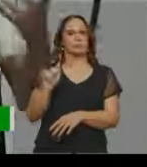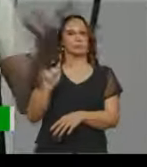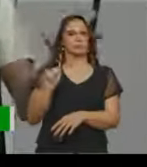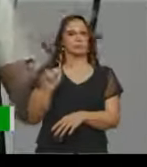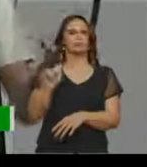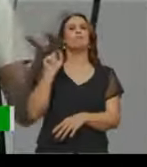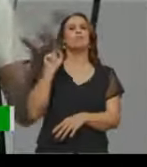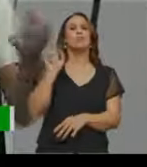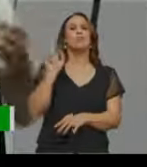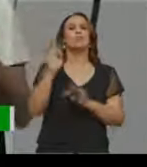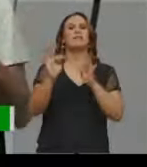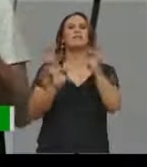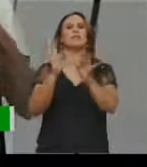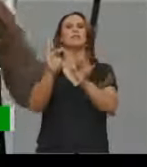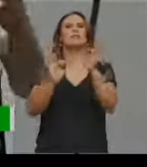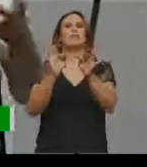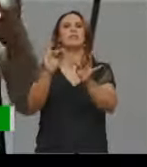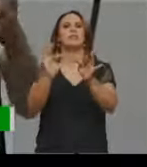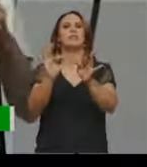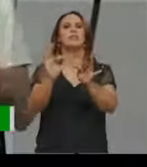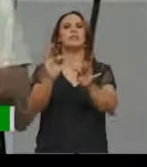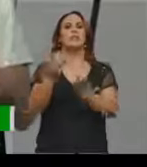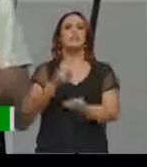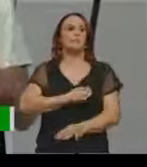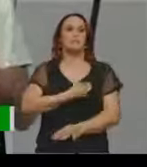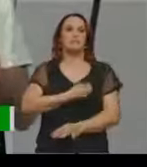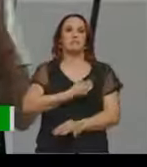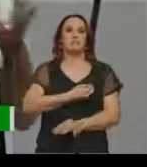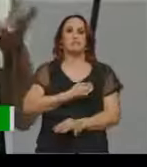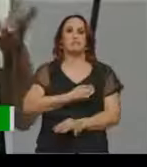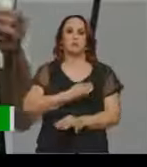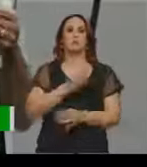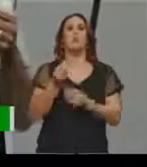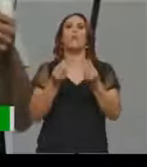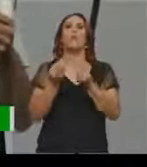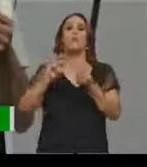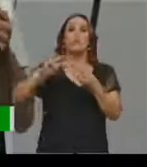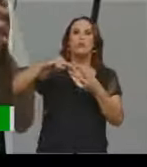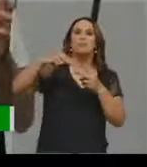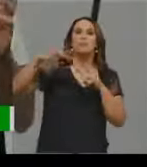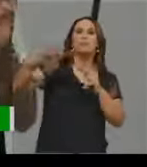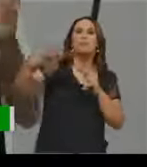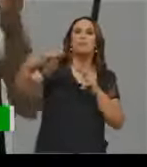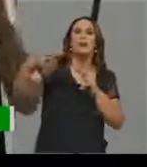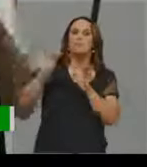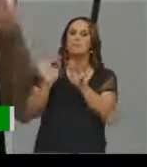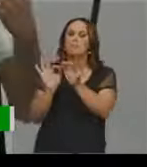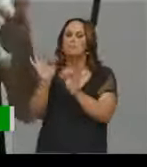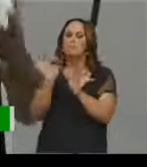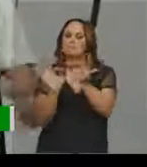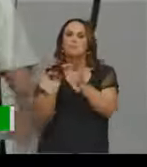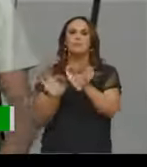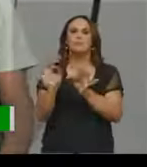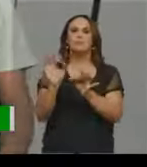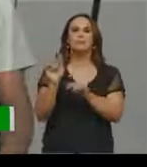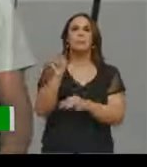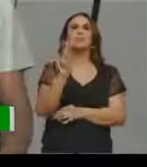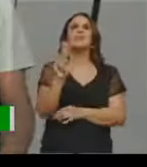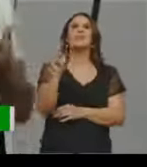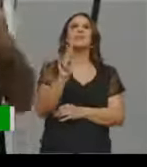nós manipulamos, né, DNA, por exemplo, nos organismos vivos e como essa tecnologia está sendo